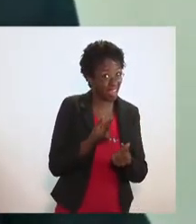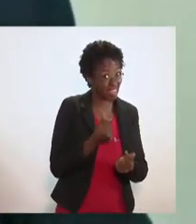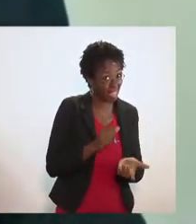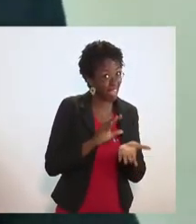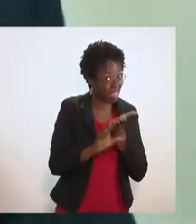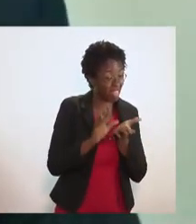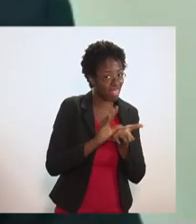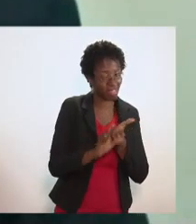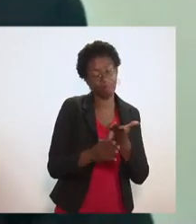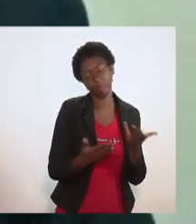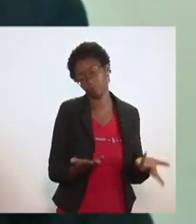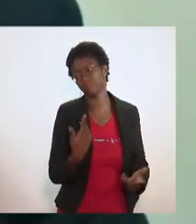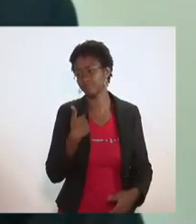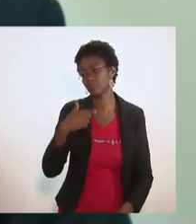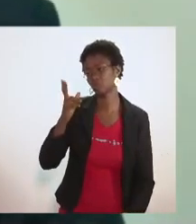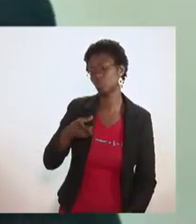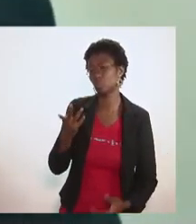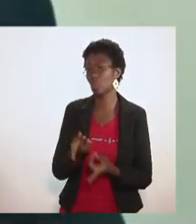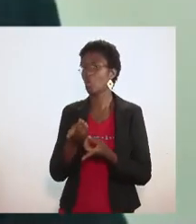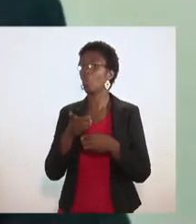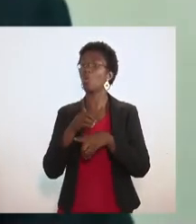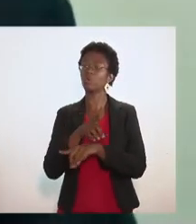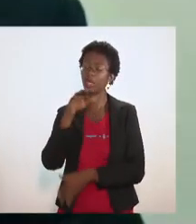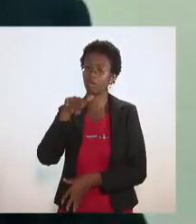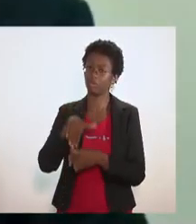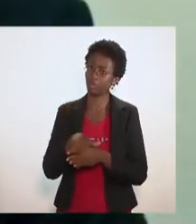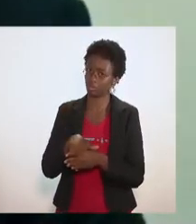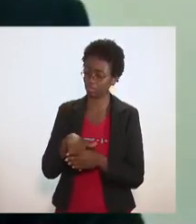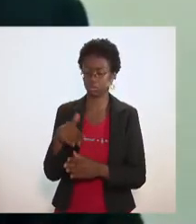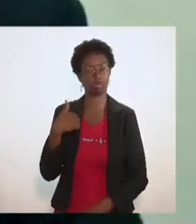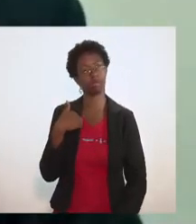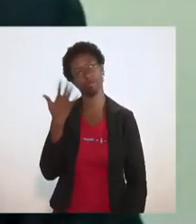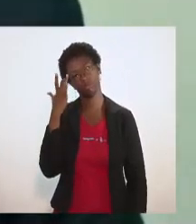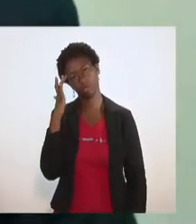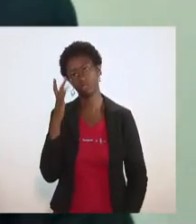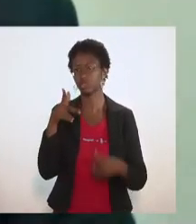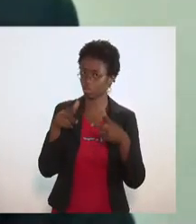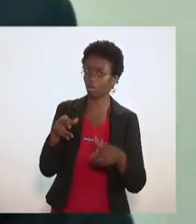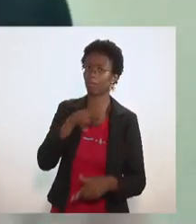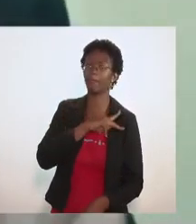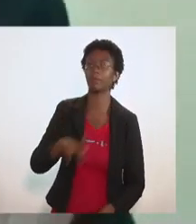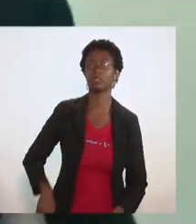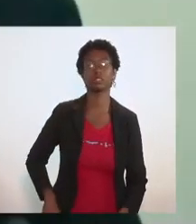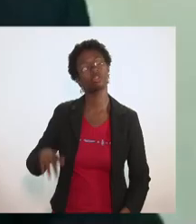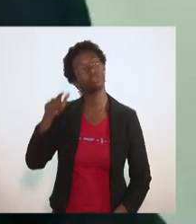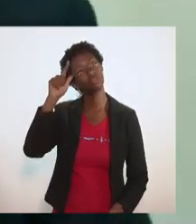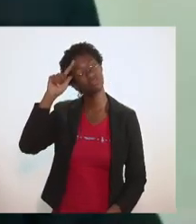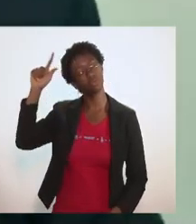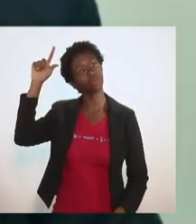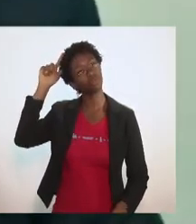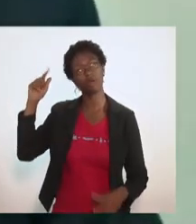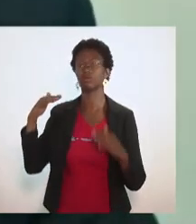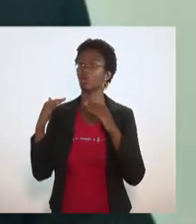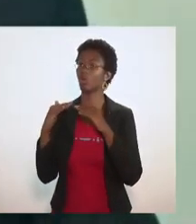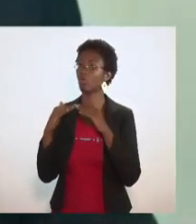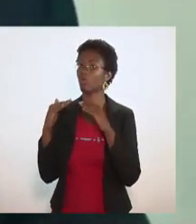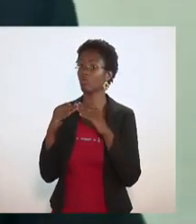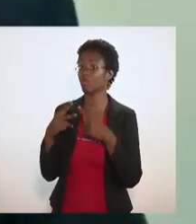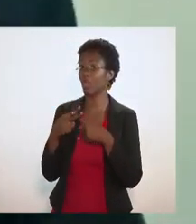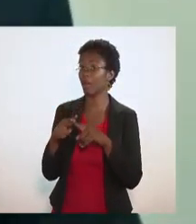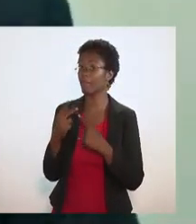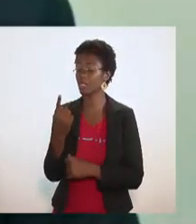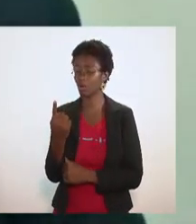sujeitar uma comunidade religiosa a diminuir o som, a respeitar a legislação, outra coisa é submetê-la a fazer